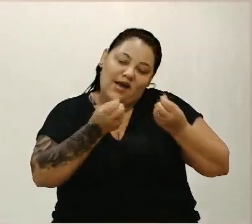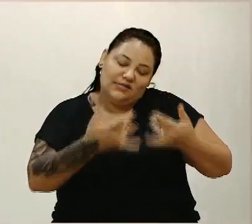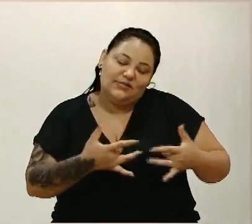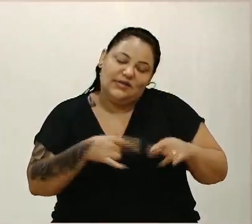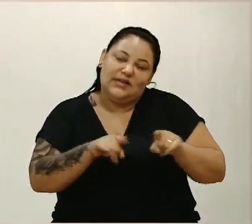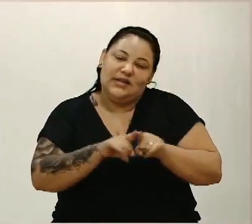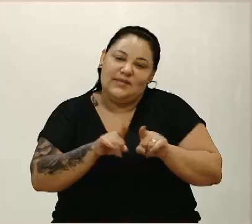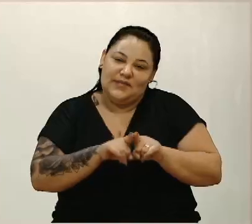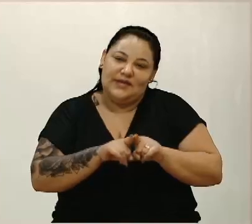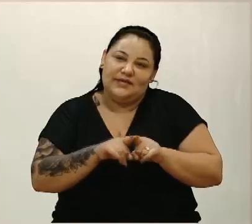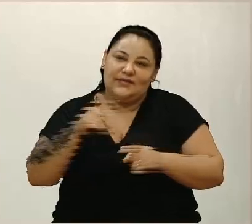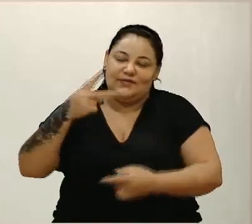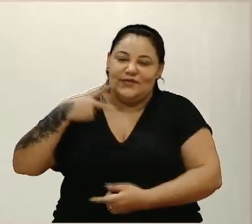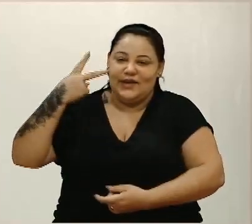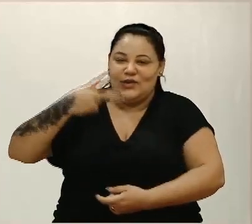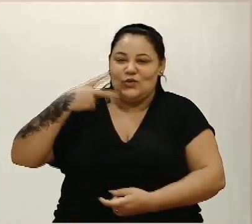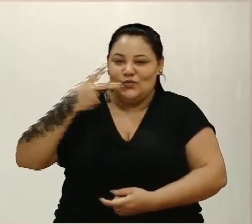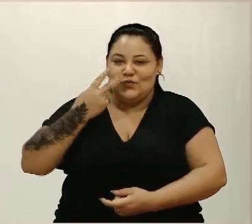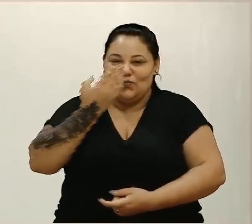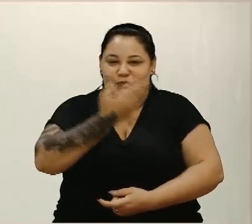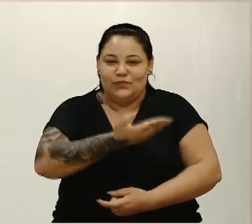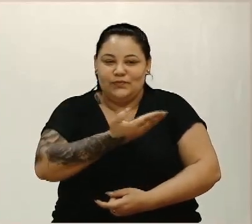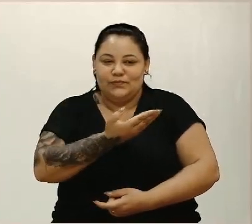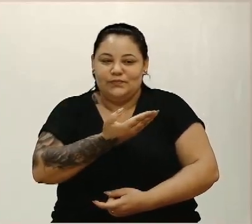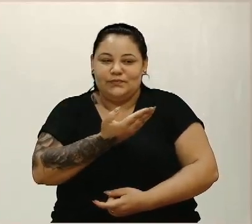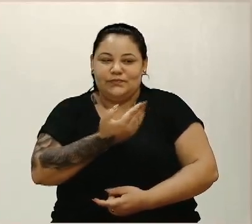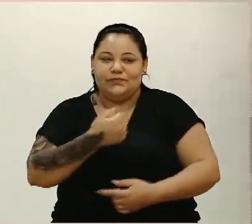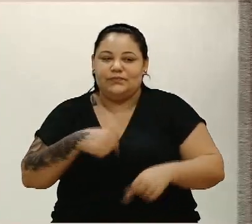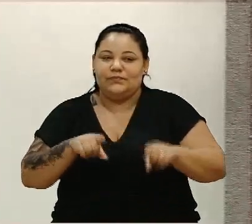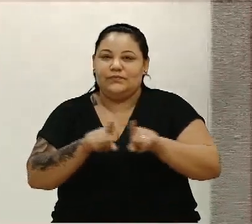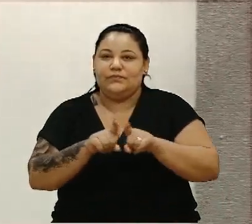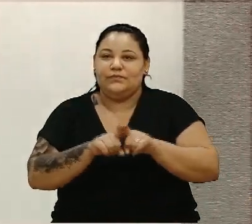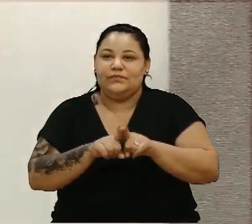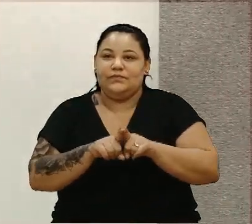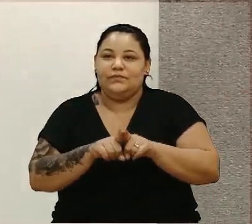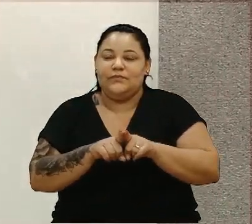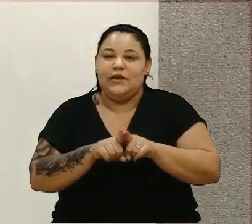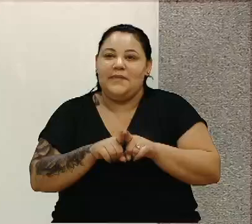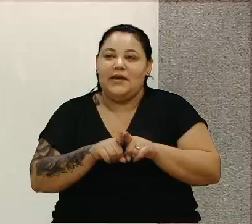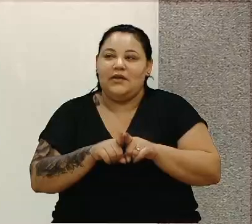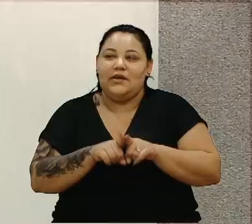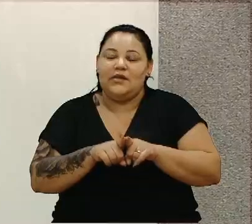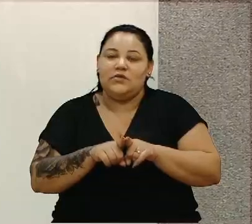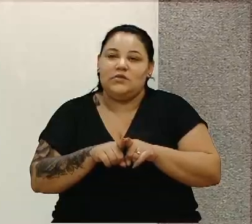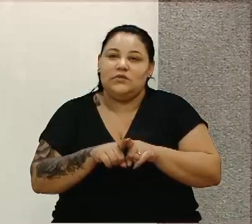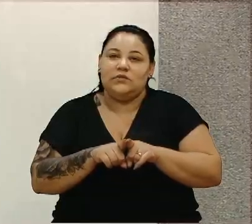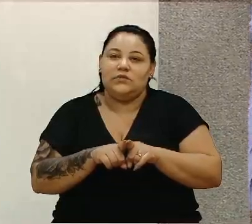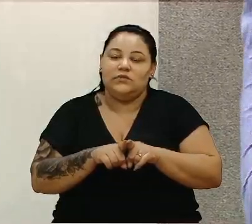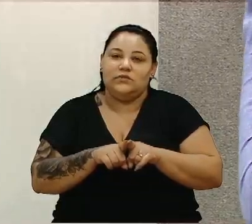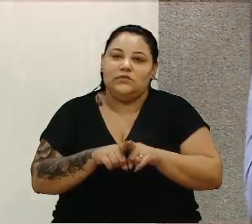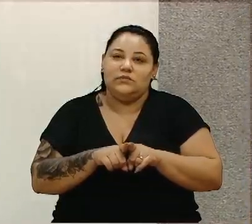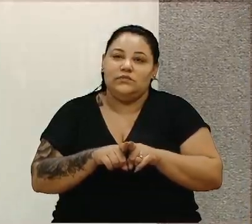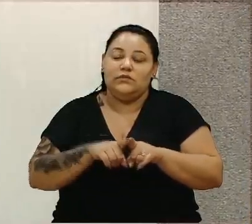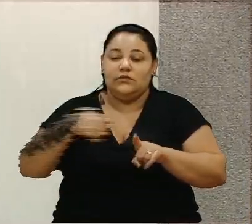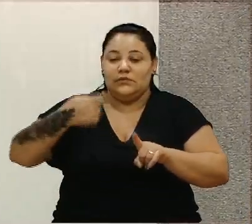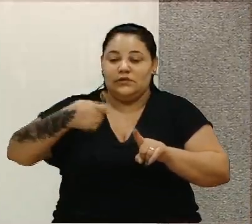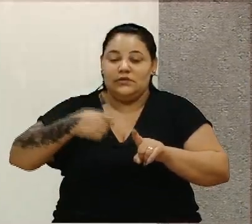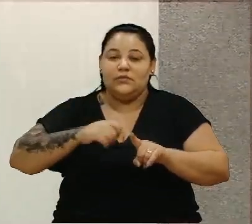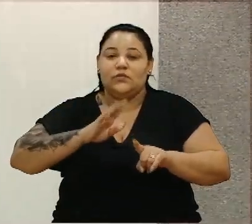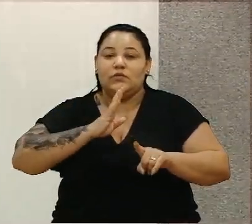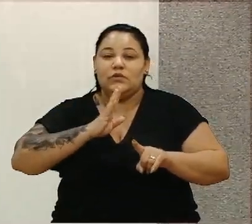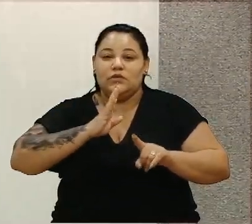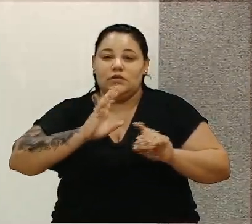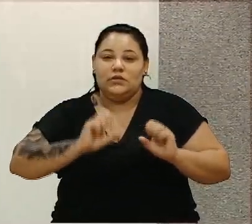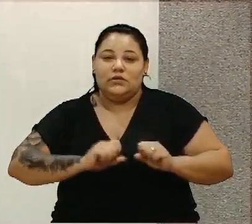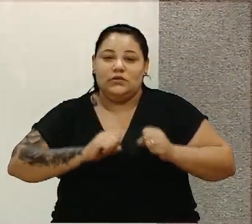Pedro Rodrigues, a quem eu parabenizo também pela propositura da sessão solene, nós precisamos reconhecer os esforços que são feitos, né,